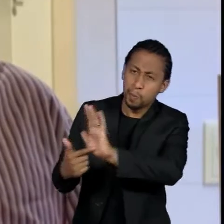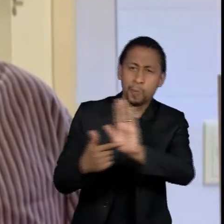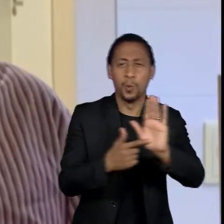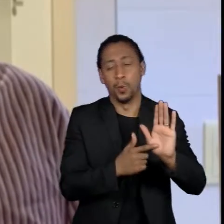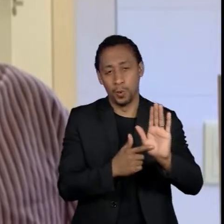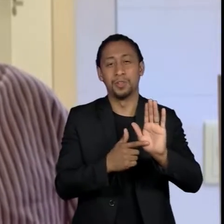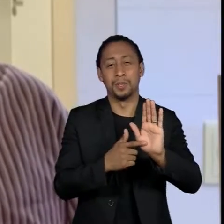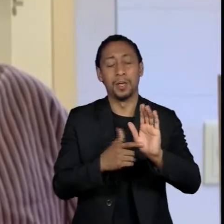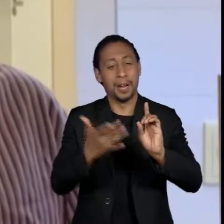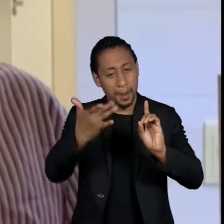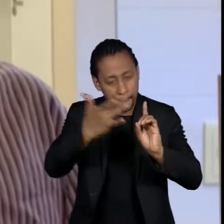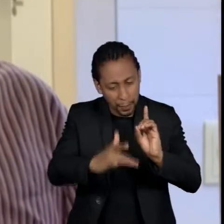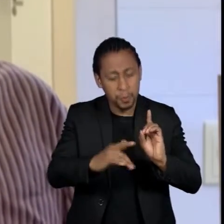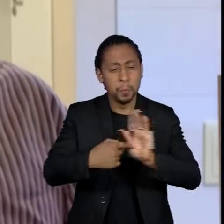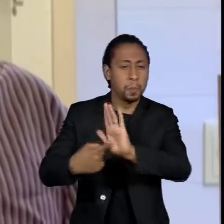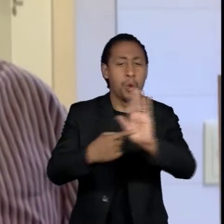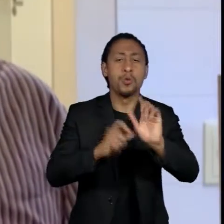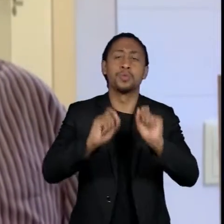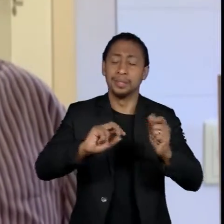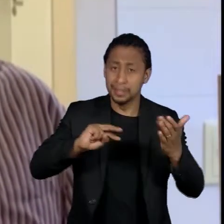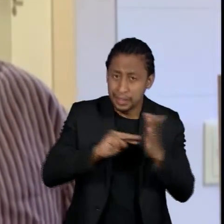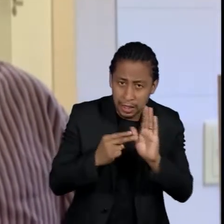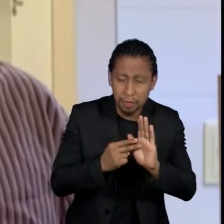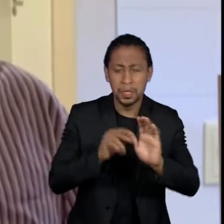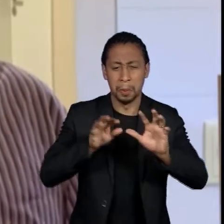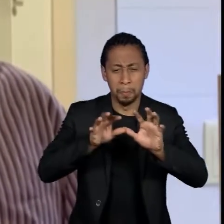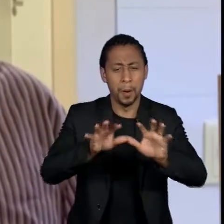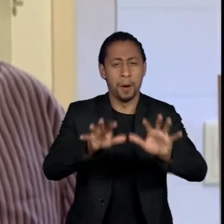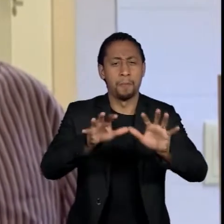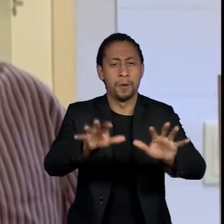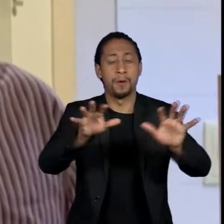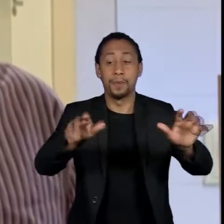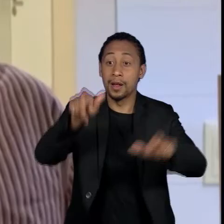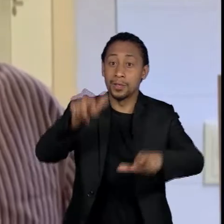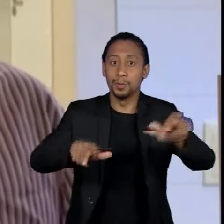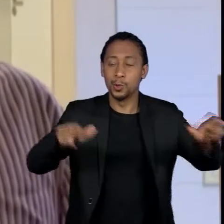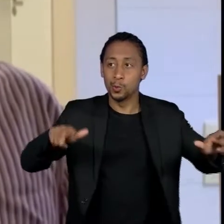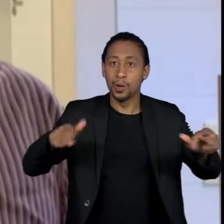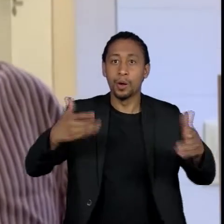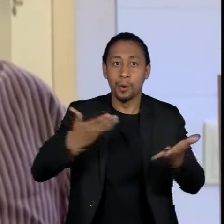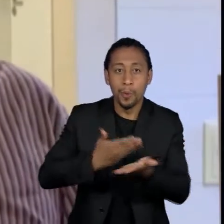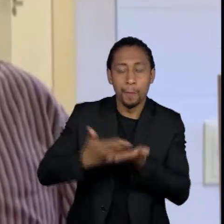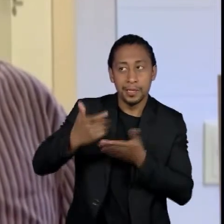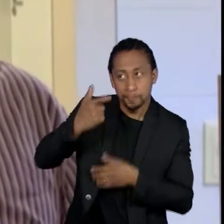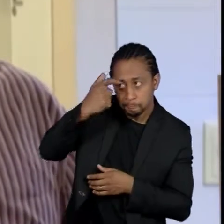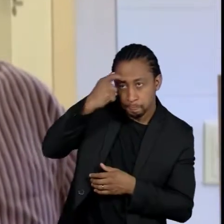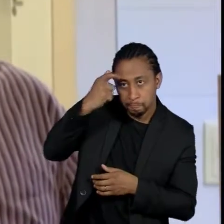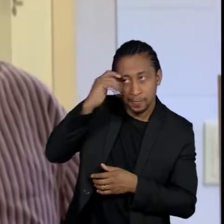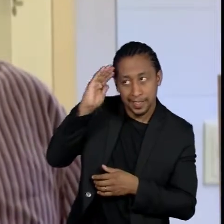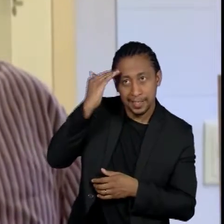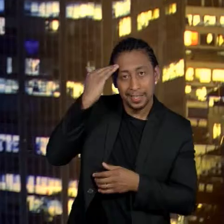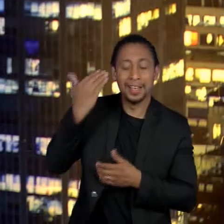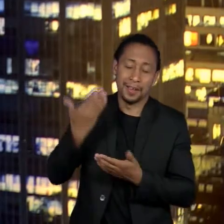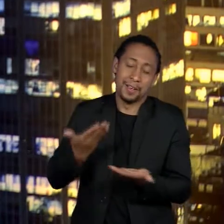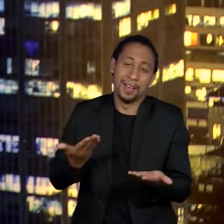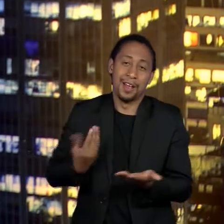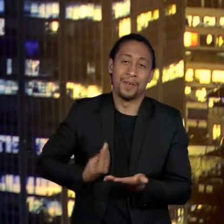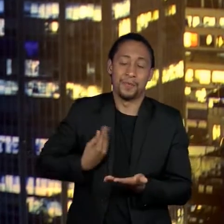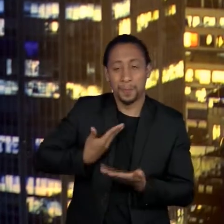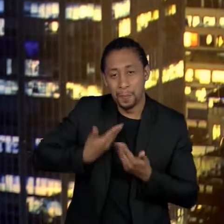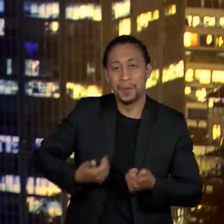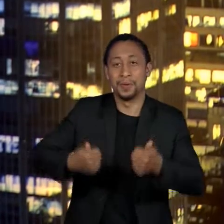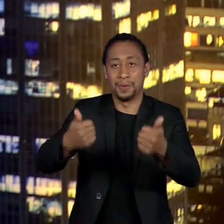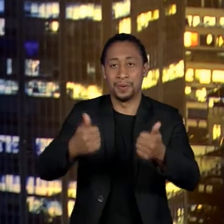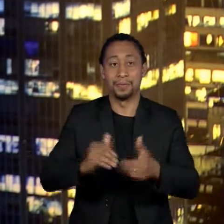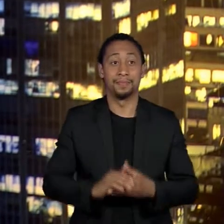conceito na cabeça de todos, mais fácil vai ficar a convivência e a vida da pessoa com deficiência. Agradeço